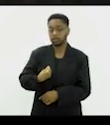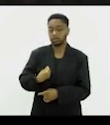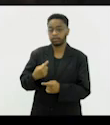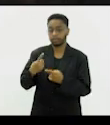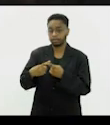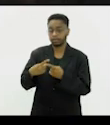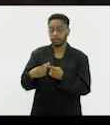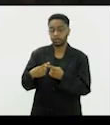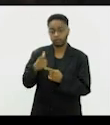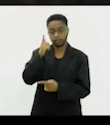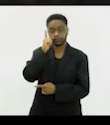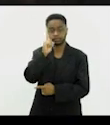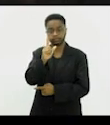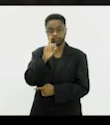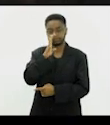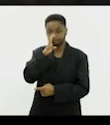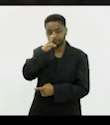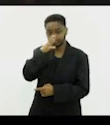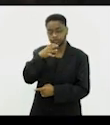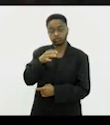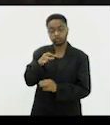esses presidentes da República,